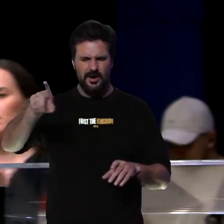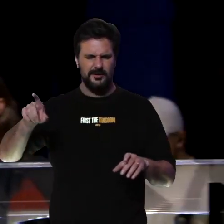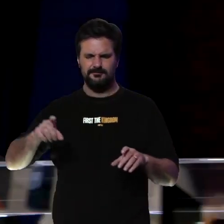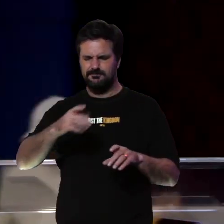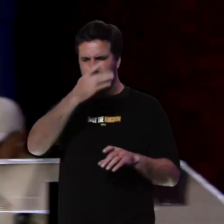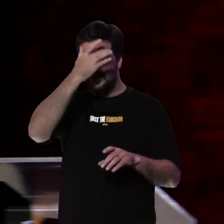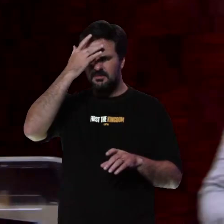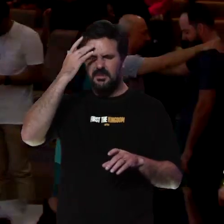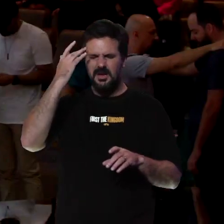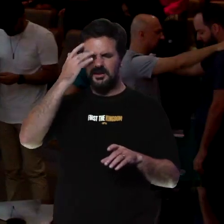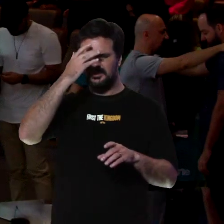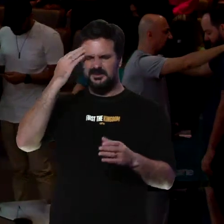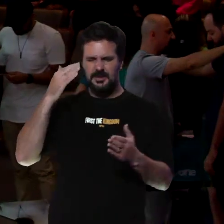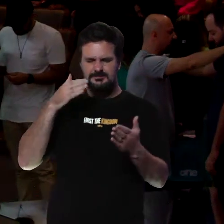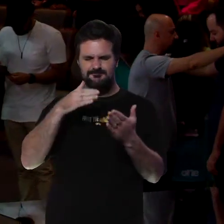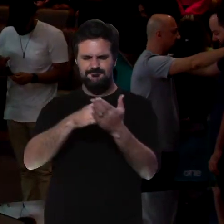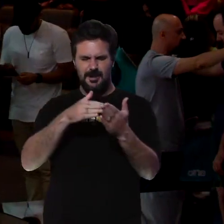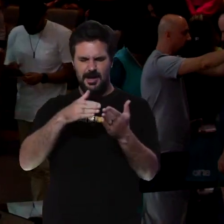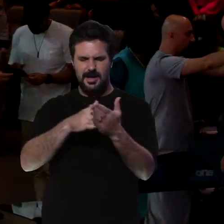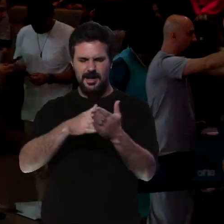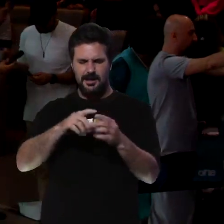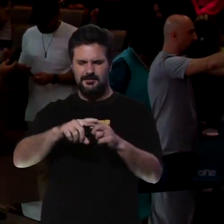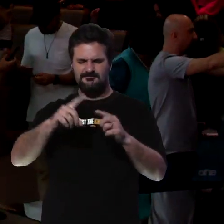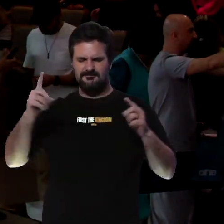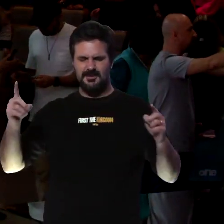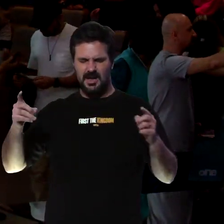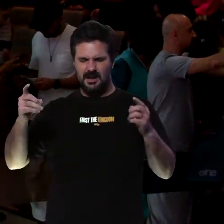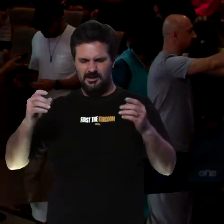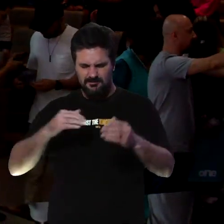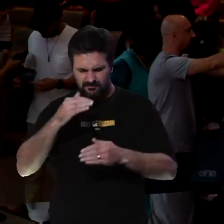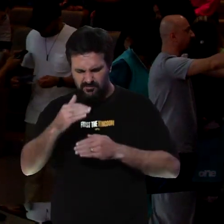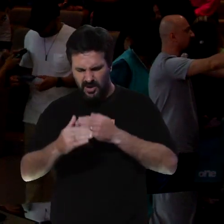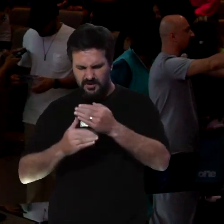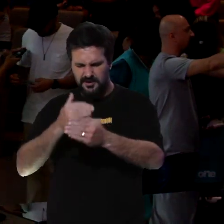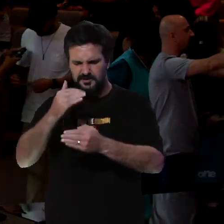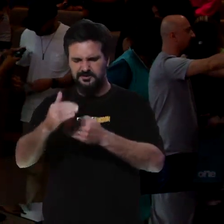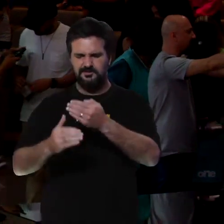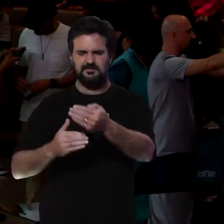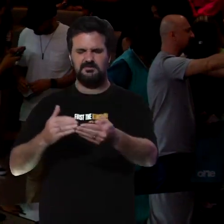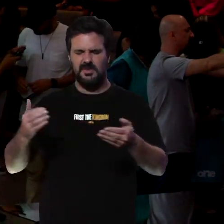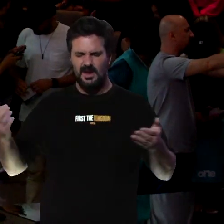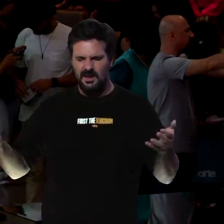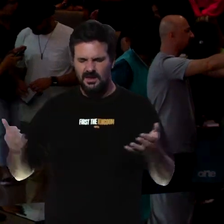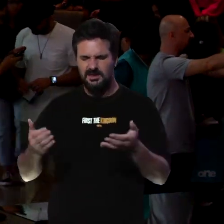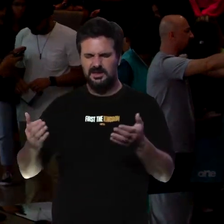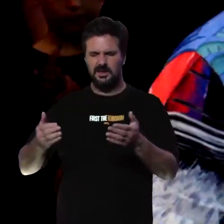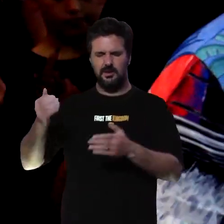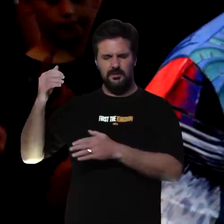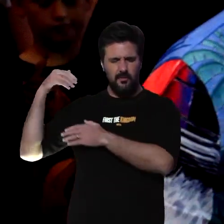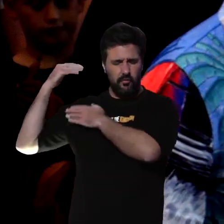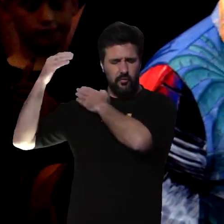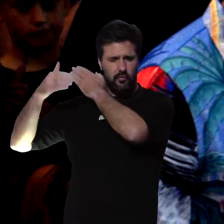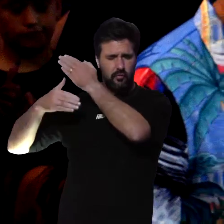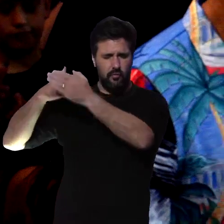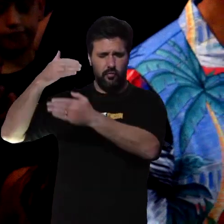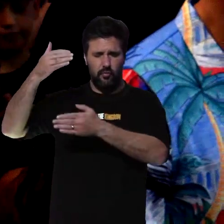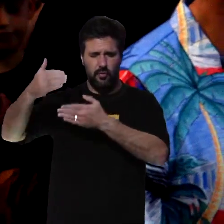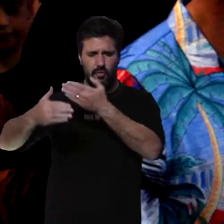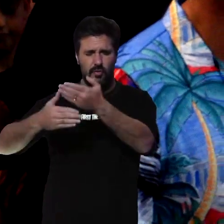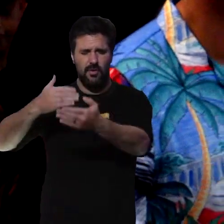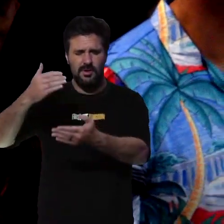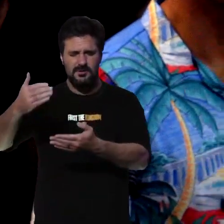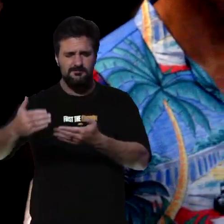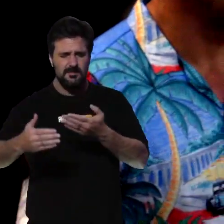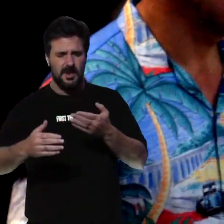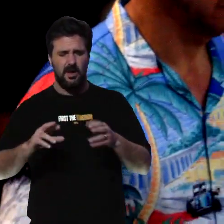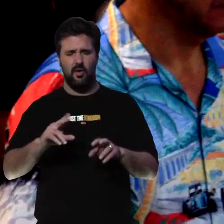algum tempo. Renova agora, Deus, e traz mais uma vez a lembrança da palavra que o Senhor trouxe alguns anos atrás na vida de alguns nossos irmãos